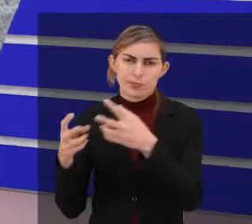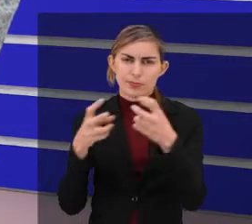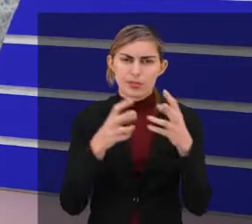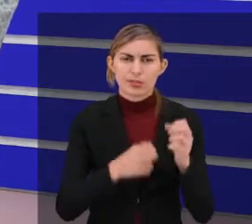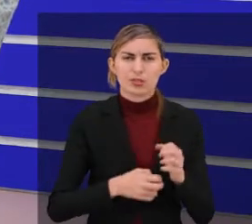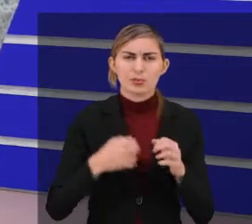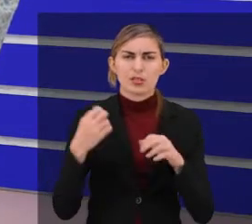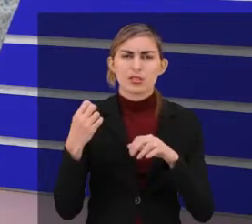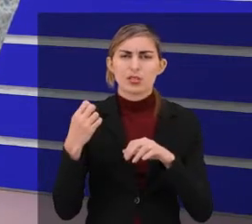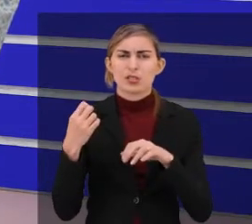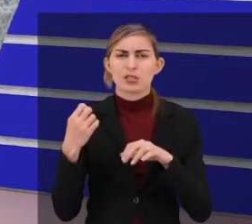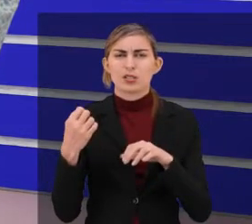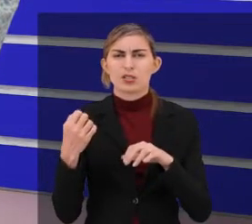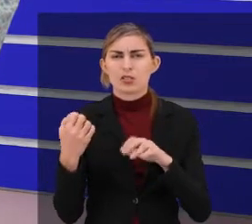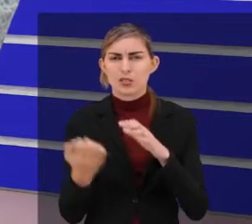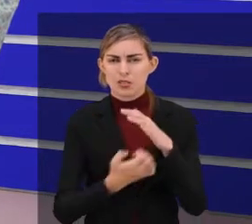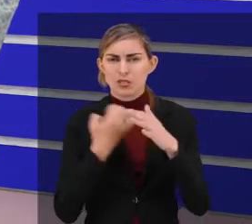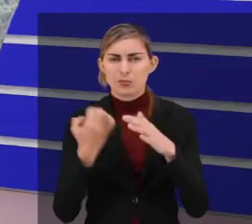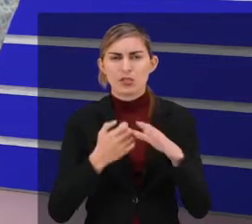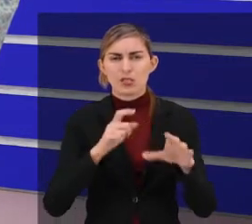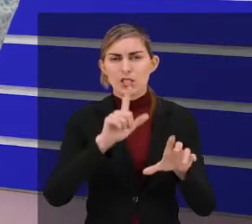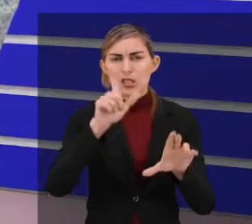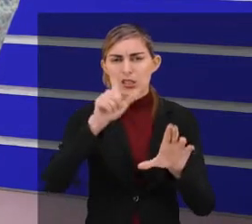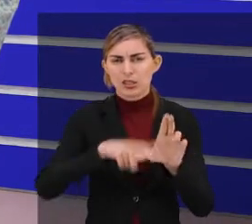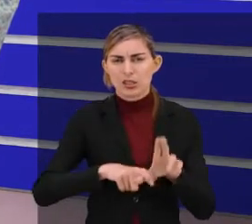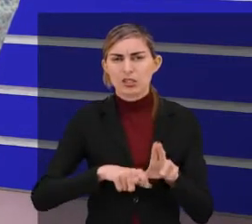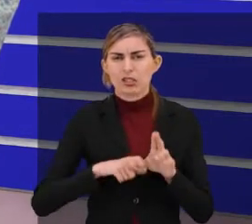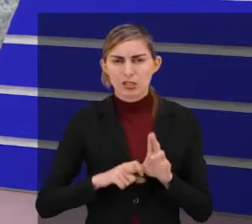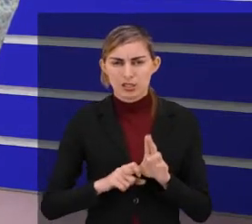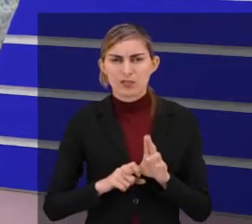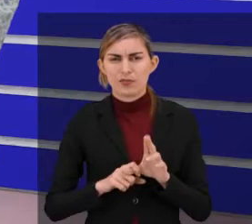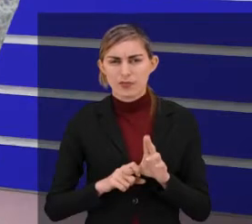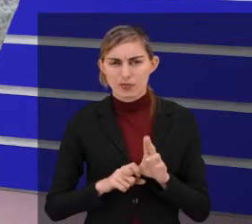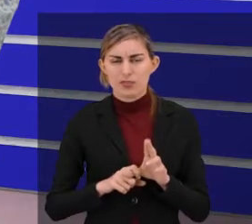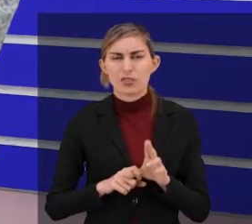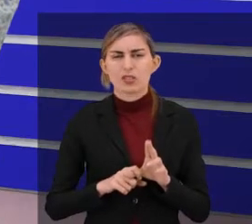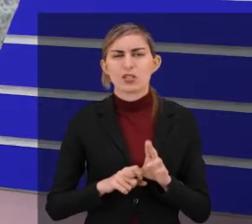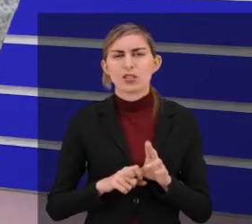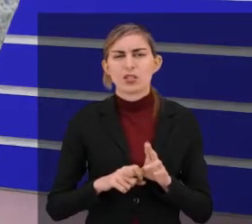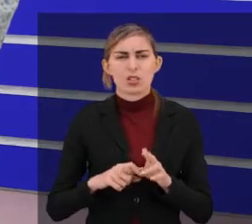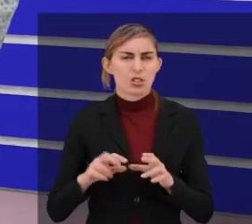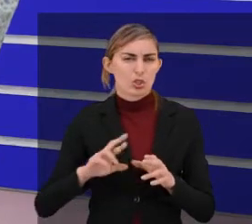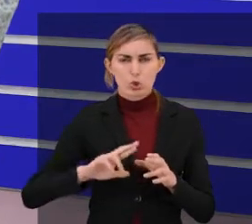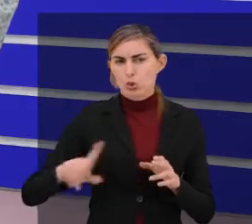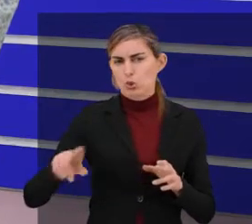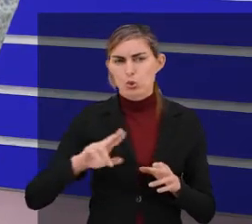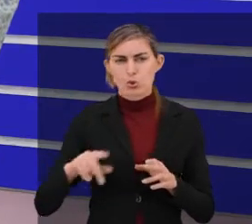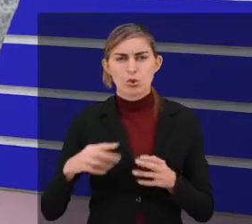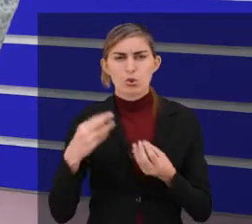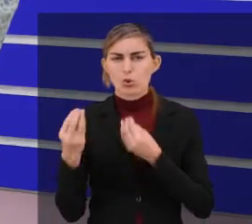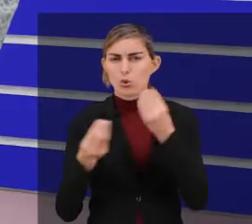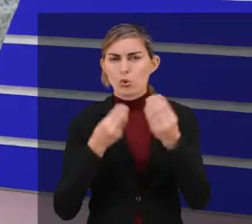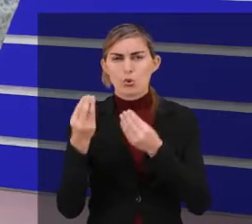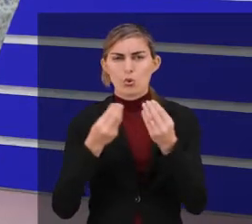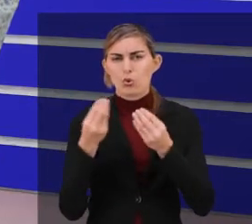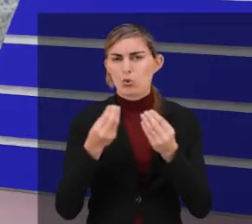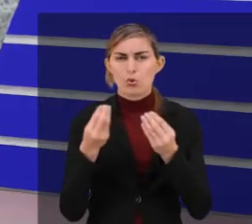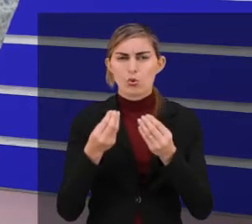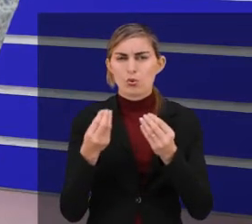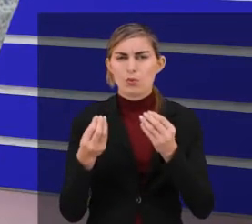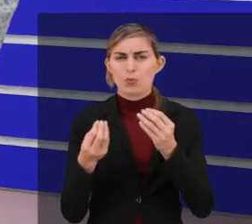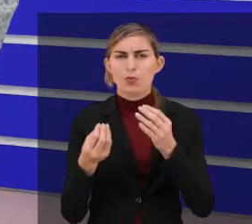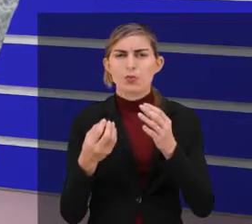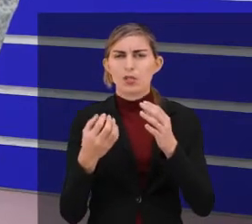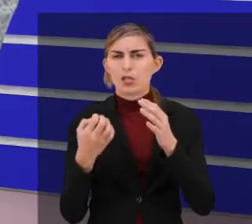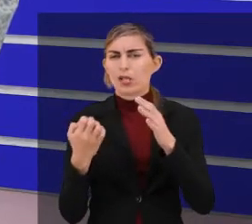que a empresa estava numa dívida, numa sinistralidade muito grande. Não havia como a empresa passar mais